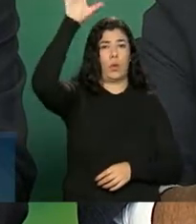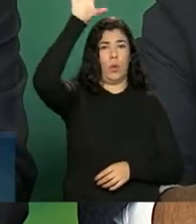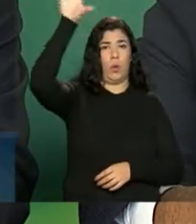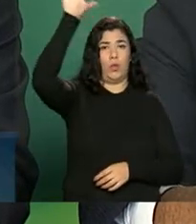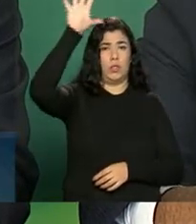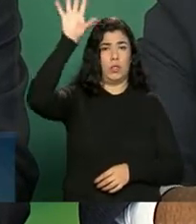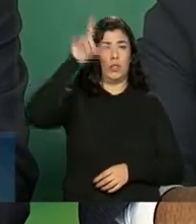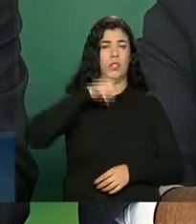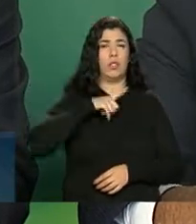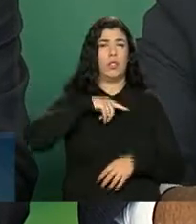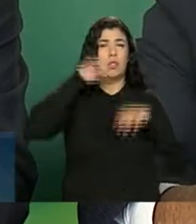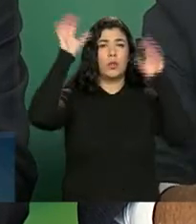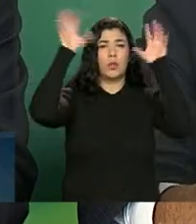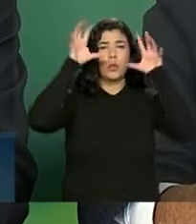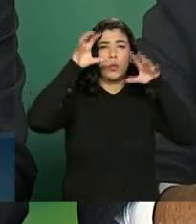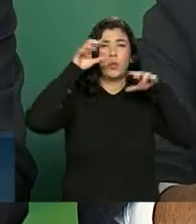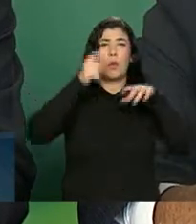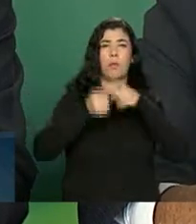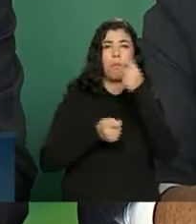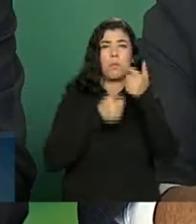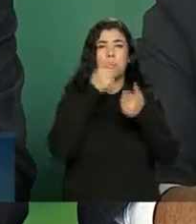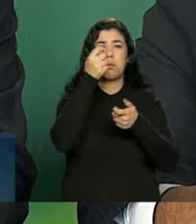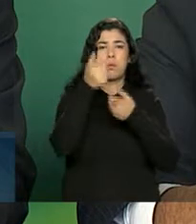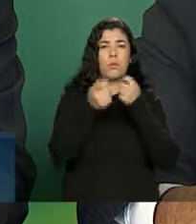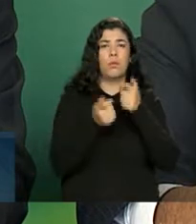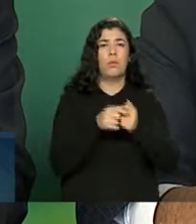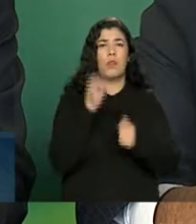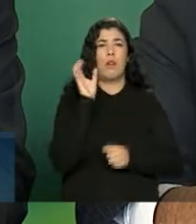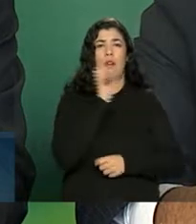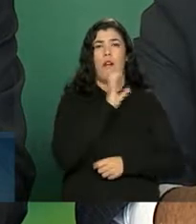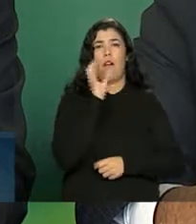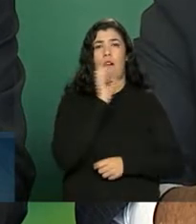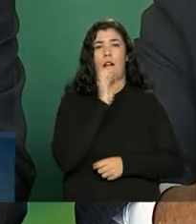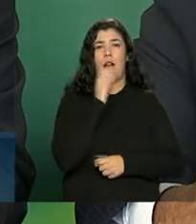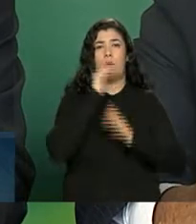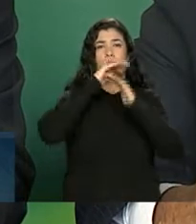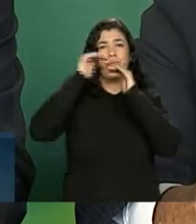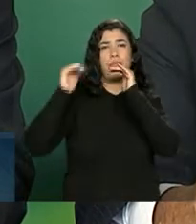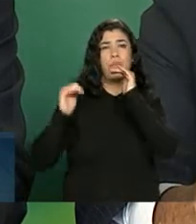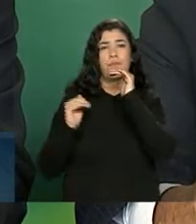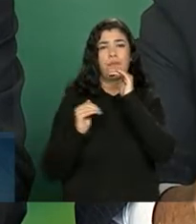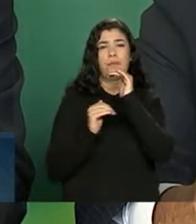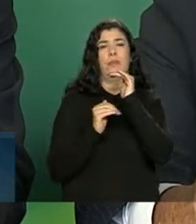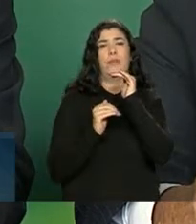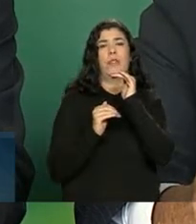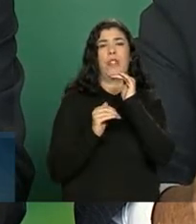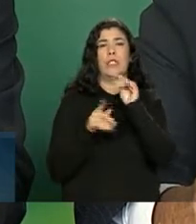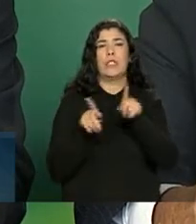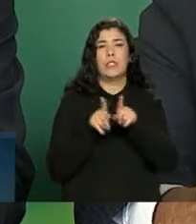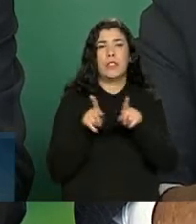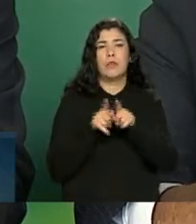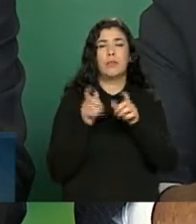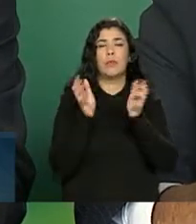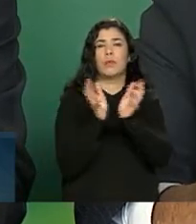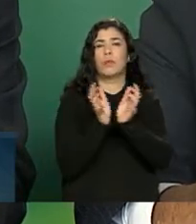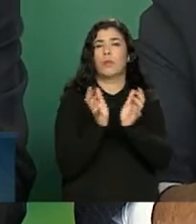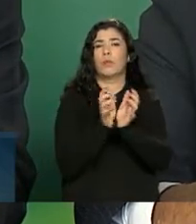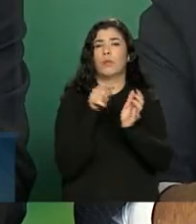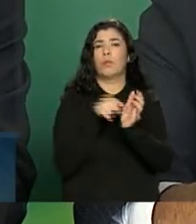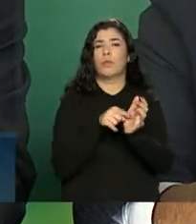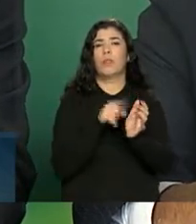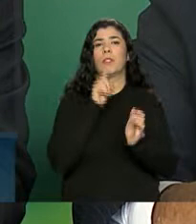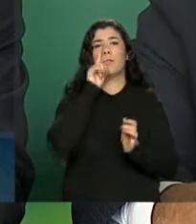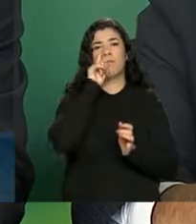chuvas irregulares com uma ligeira tendência de Açúcar em baixo e compondo um quadro ainda